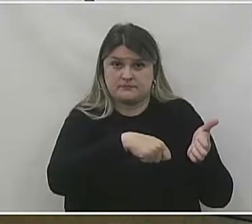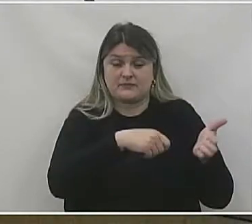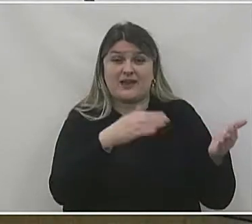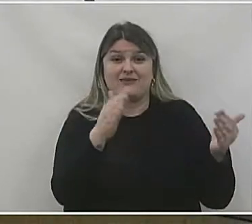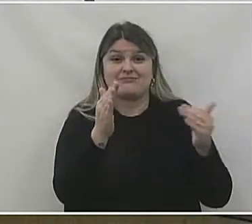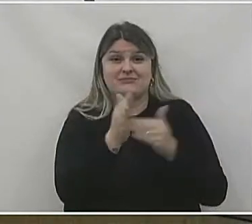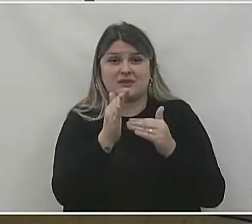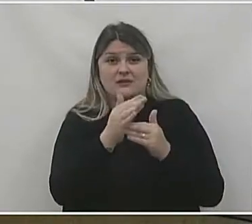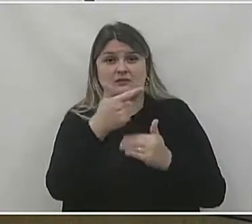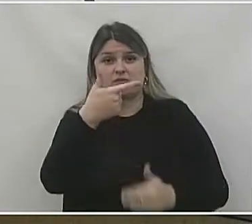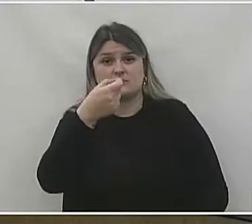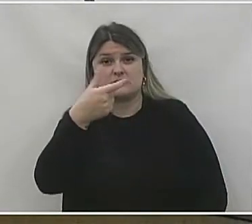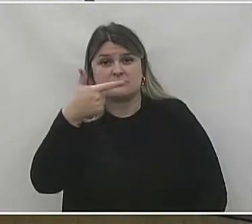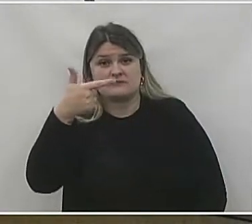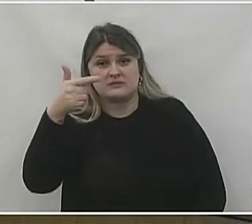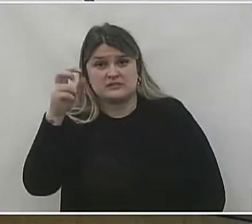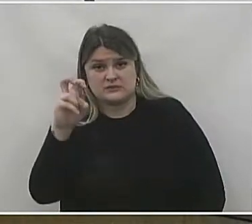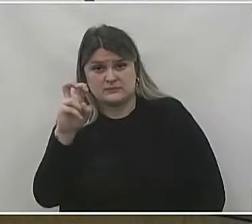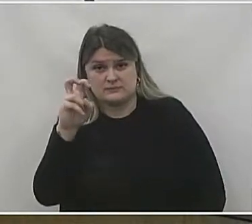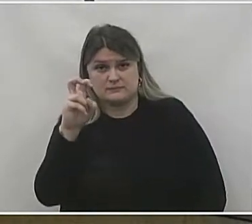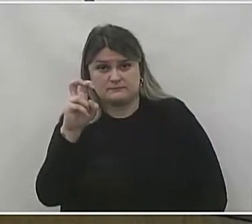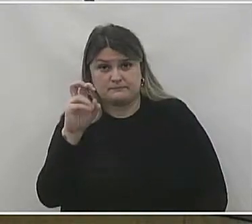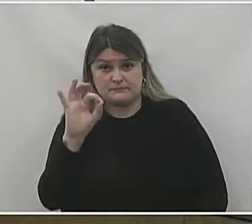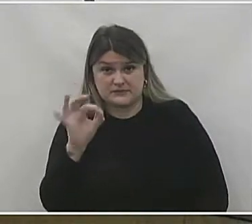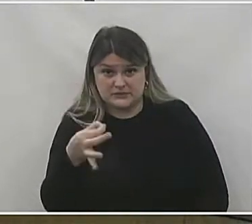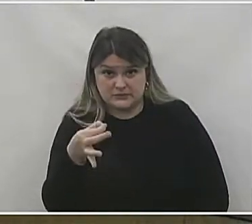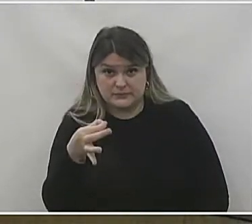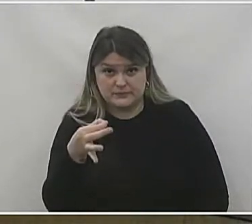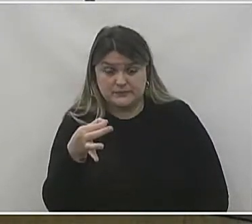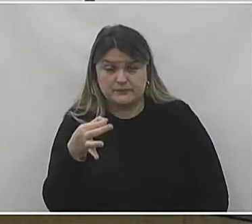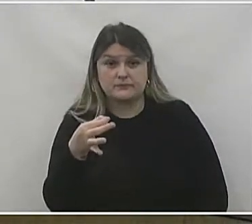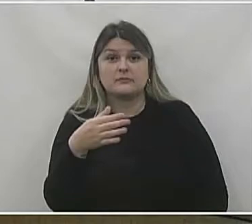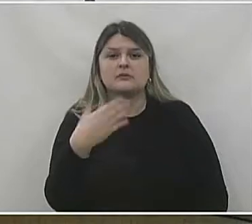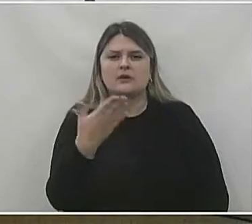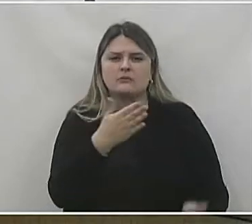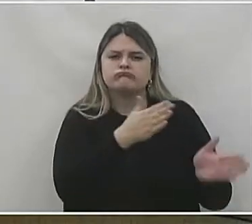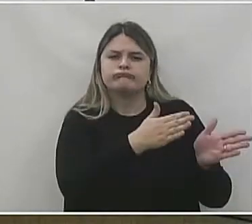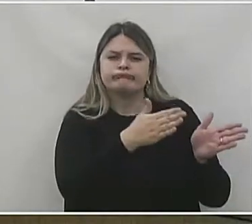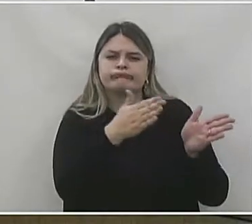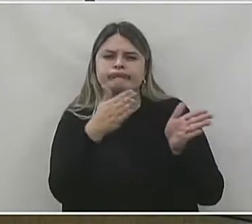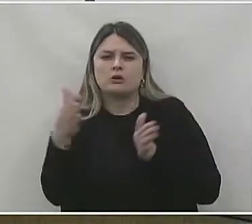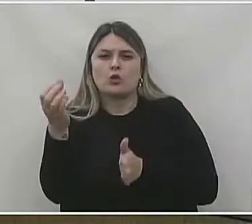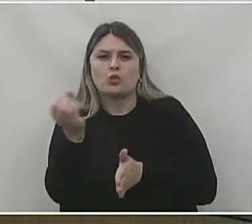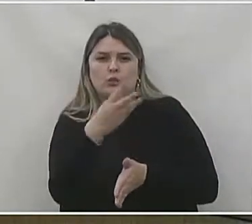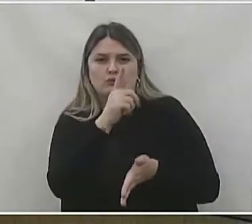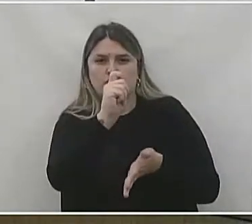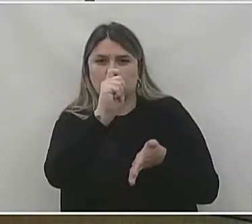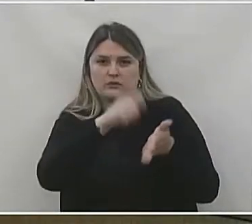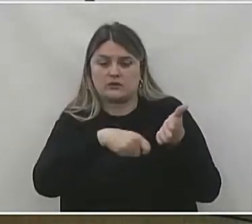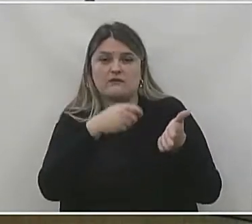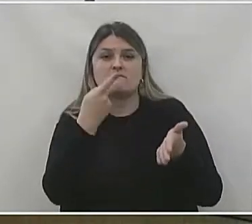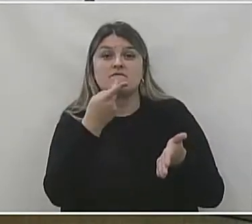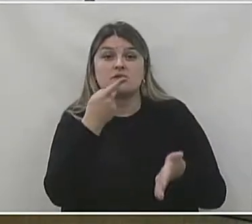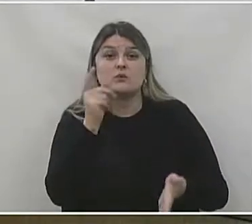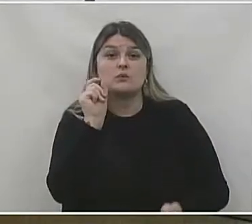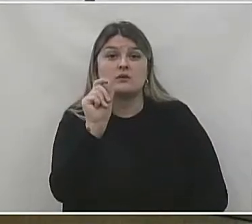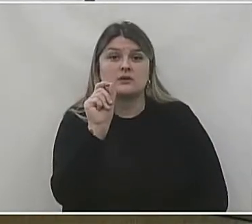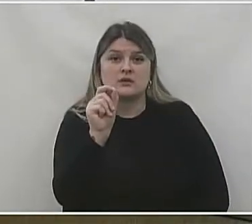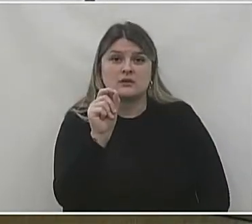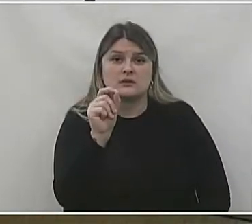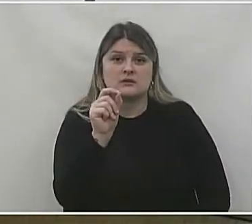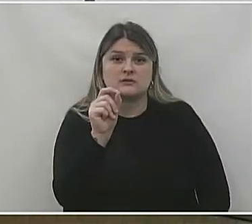até 2025 certo e nessa né falou com a renovação de contrato Jesus seguindo